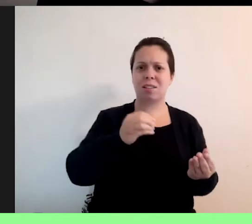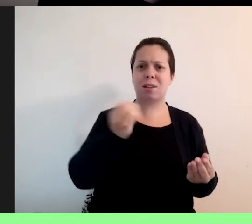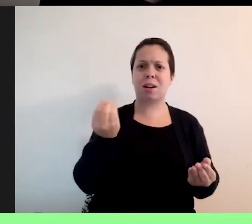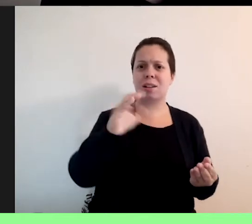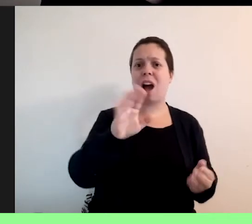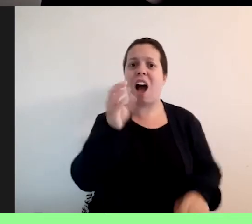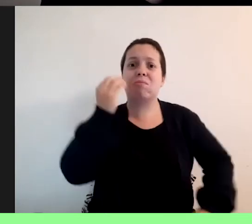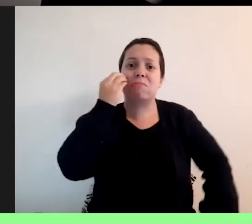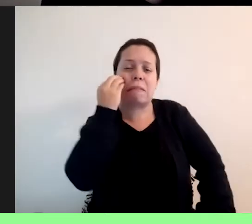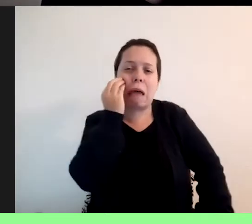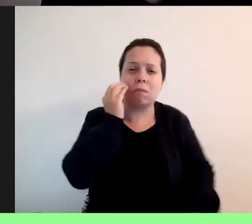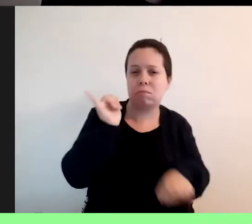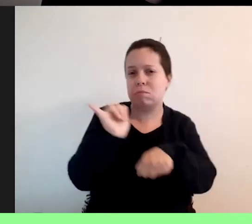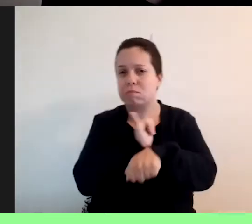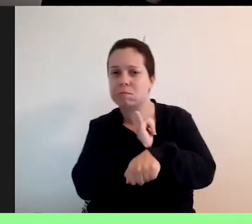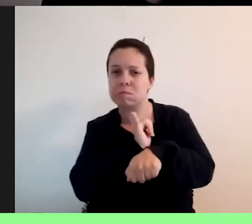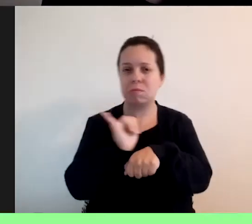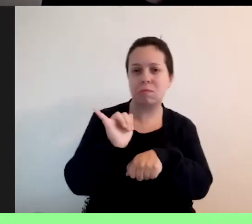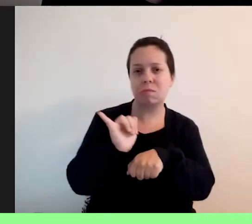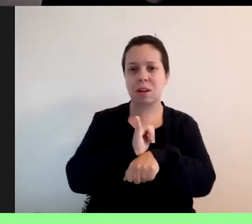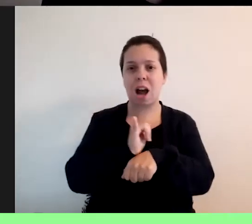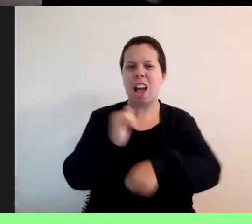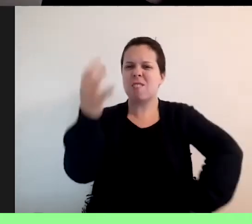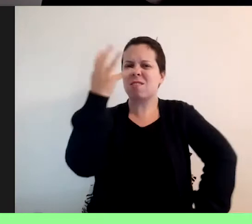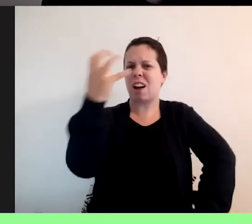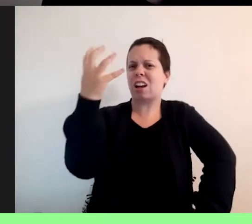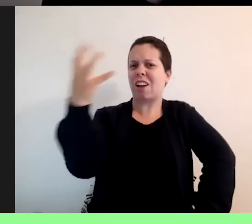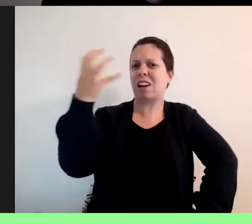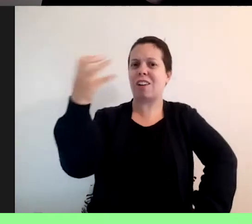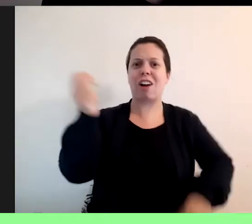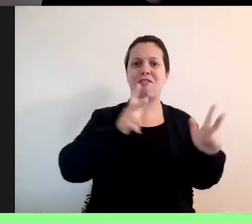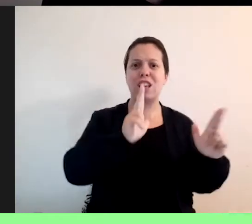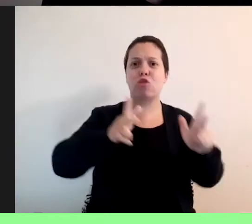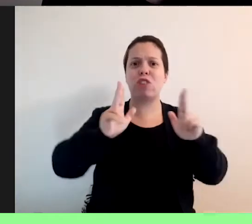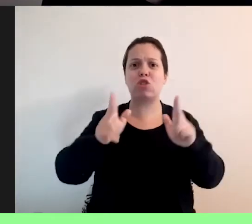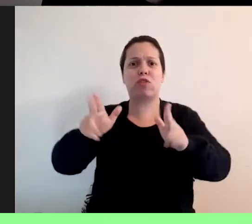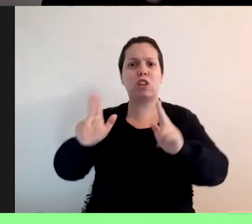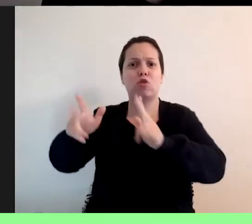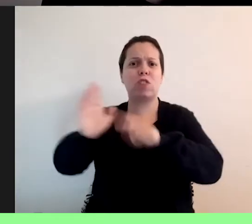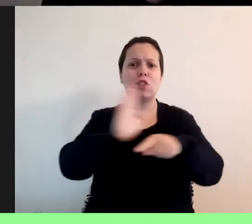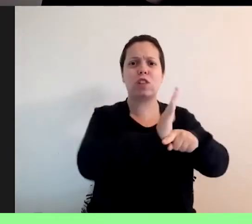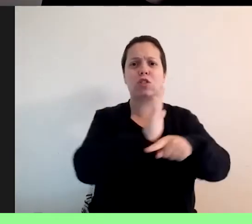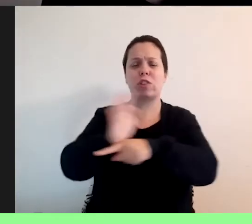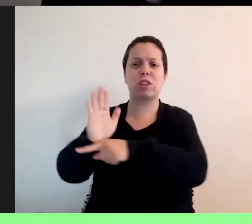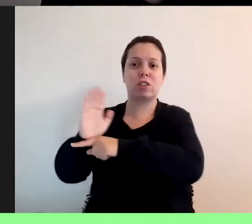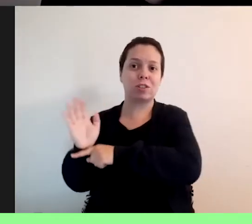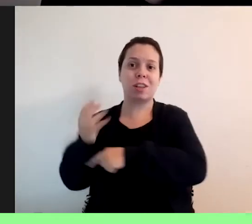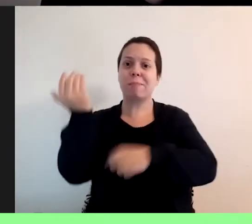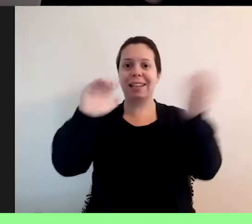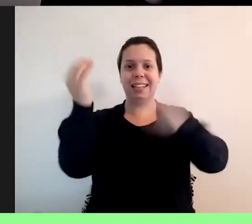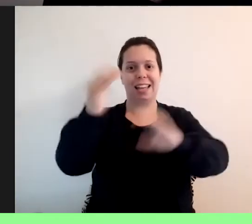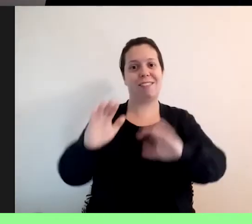gambiarra. Fui gravando um vídeo atrás do outro, vai estar engraçado. E mandei, falei, gente, eu tô aprendendo, é